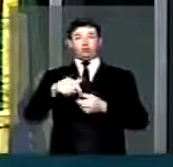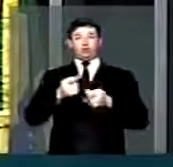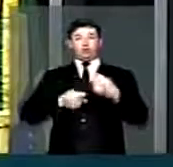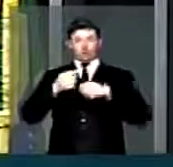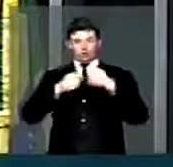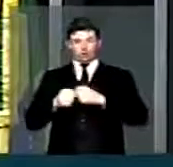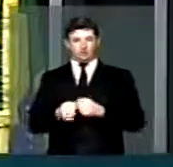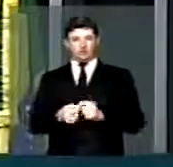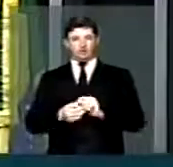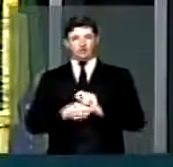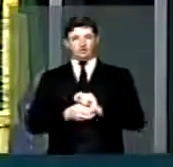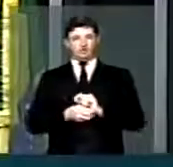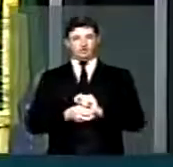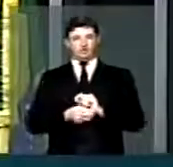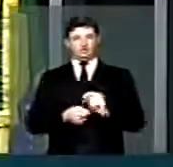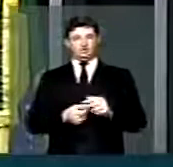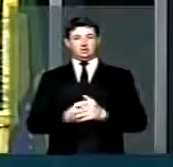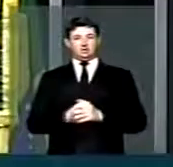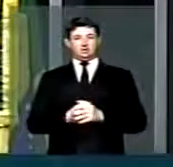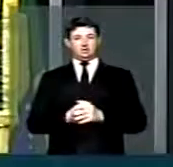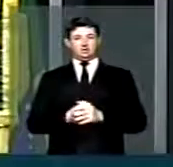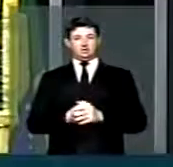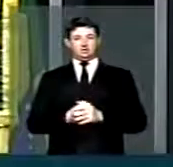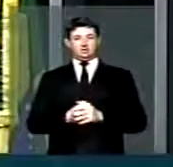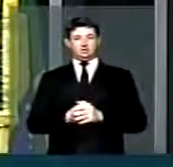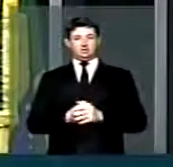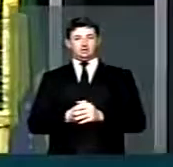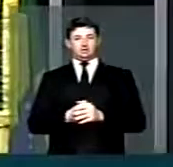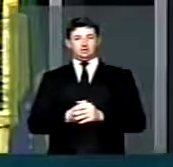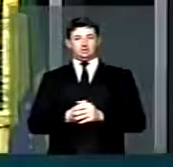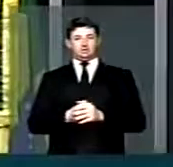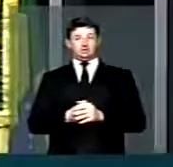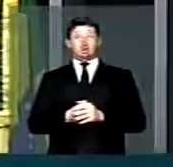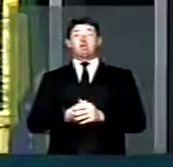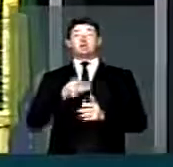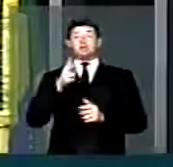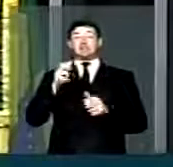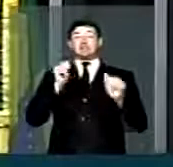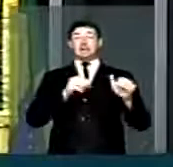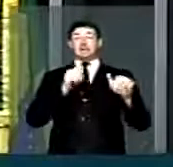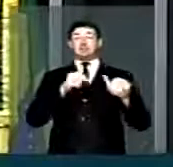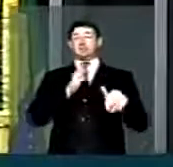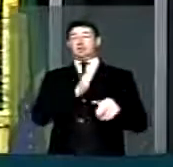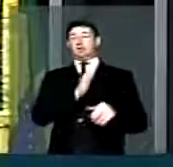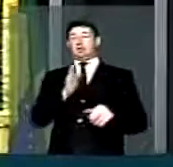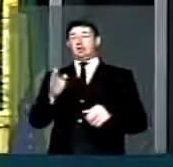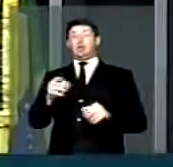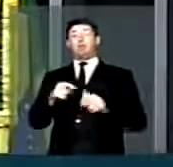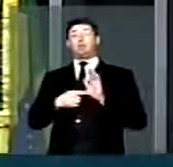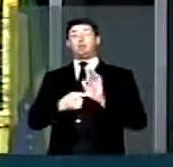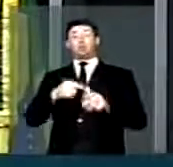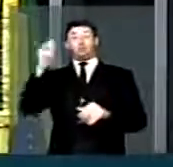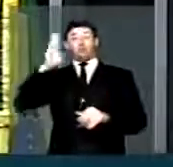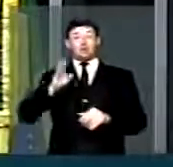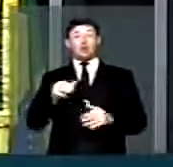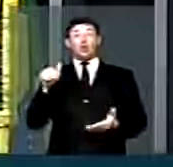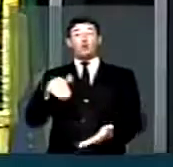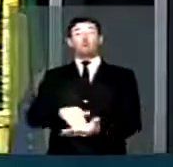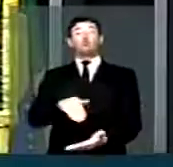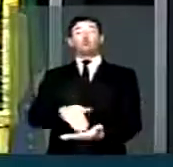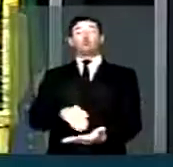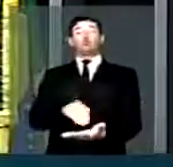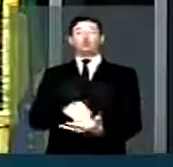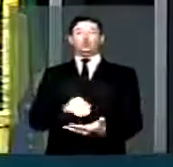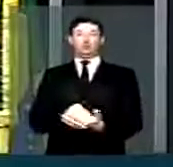na análise da competitividade entre as nações, que ela divulga todos os anos, em setembro, mostrou que o país, que o Brasil, é o último